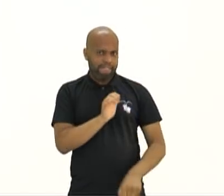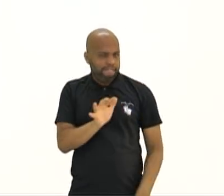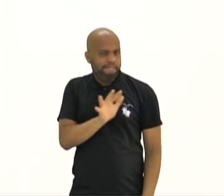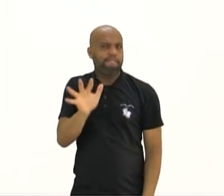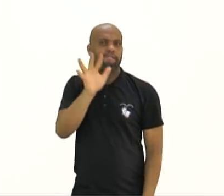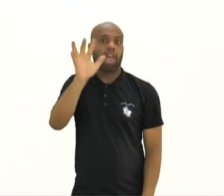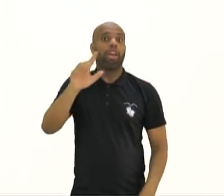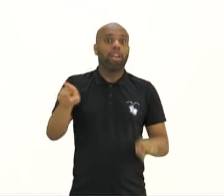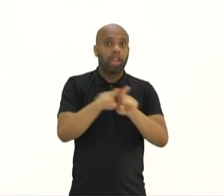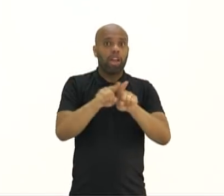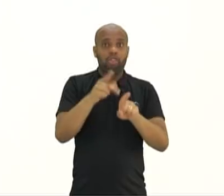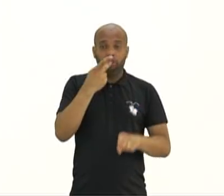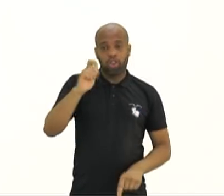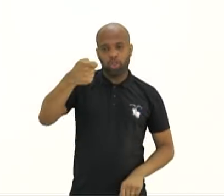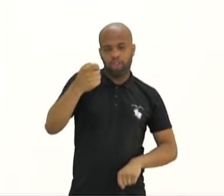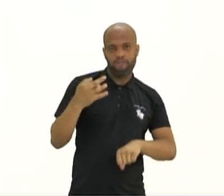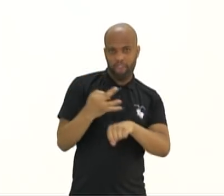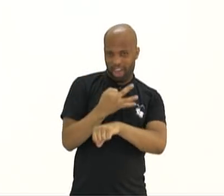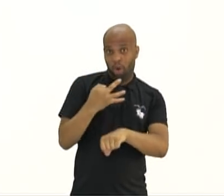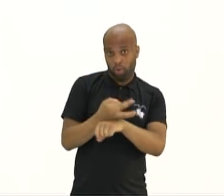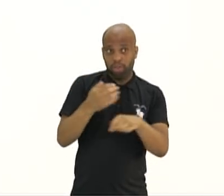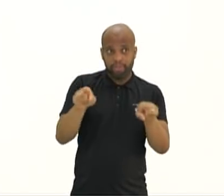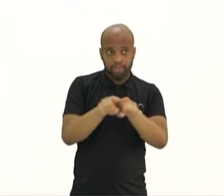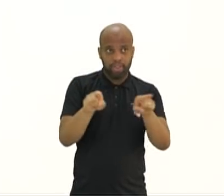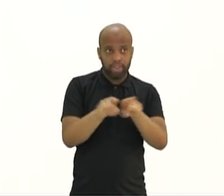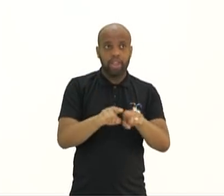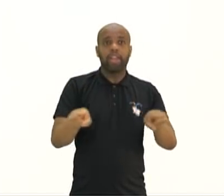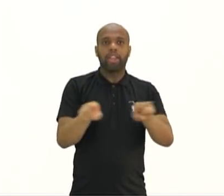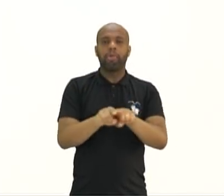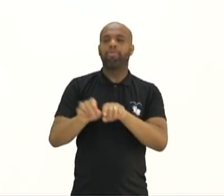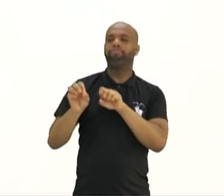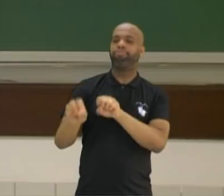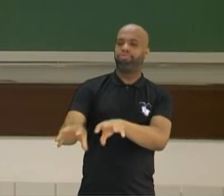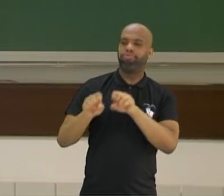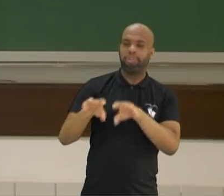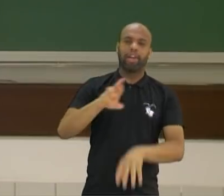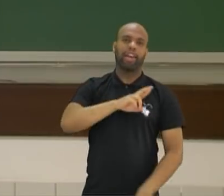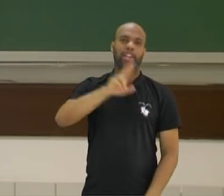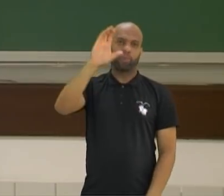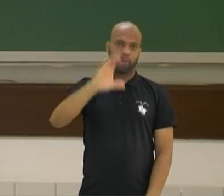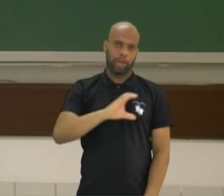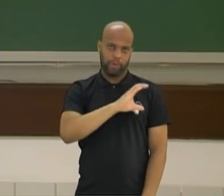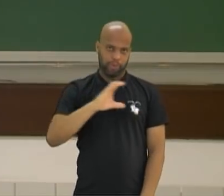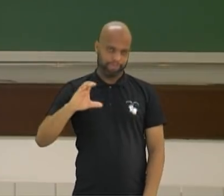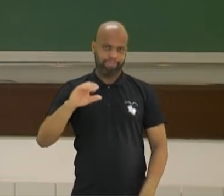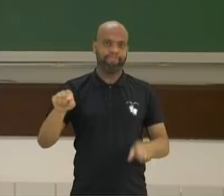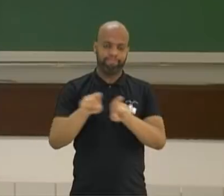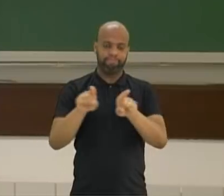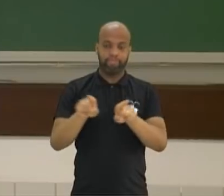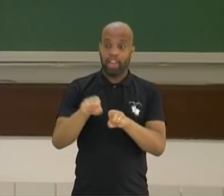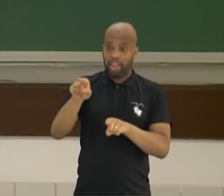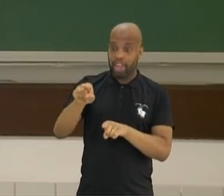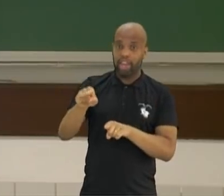apesar dele também falar do ferro no texto dele, e a catequização, converter os